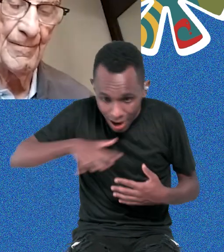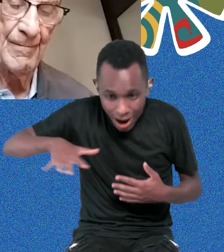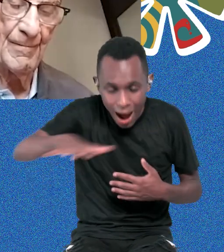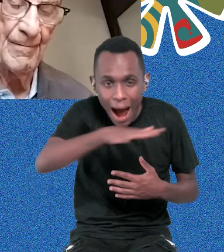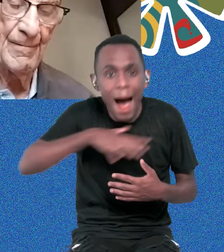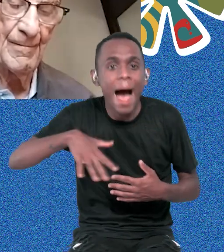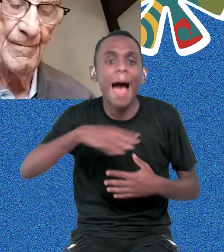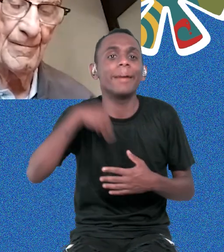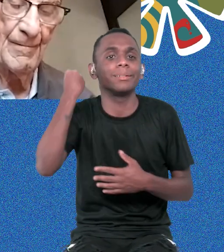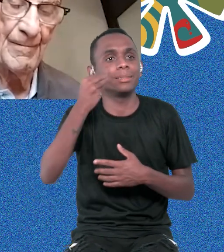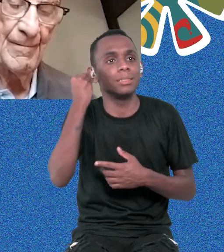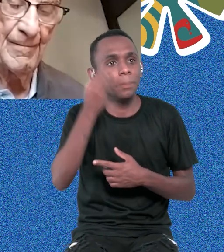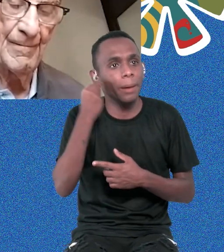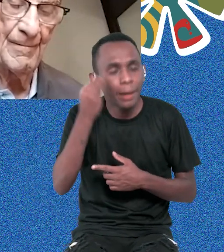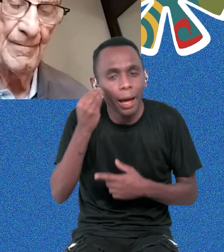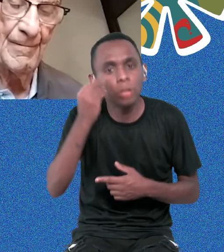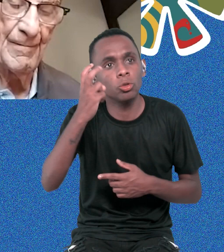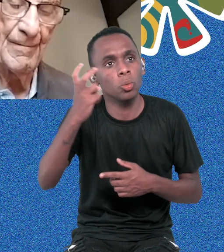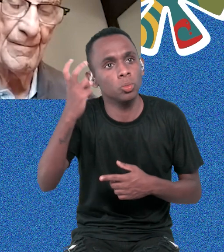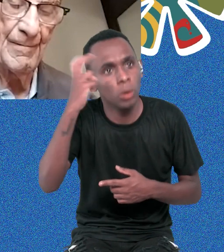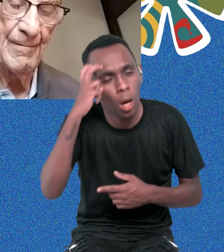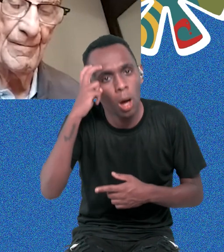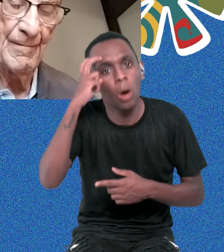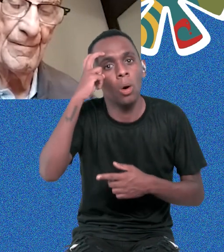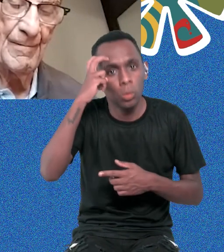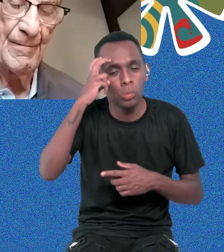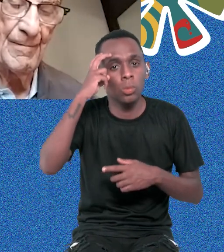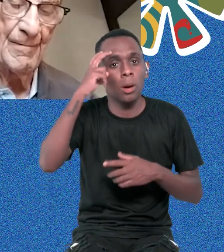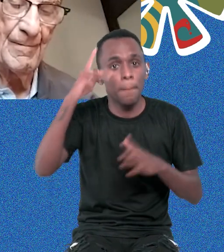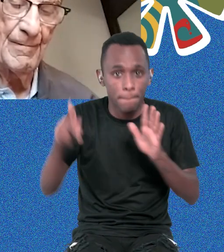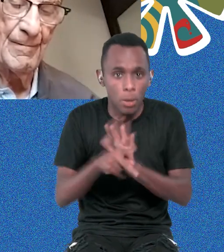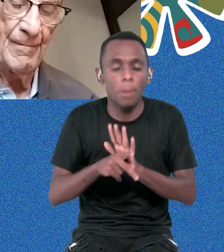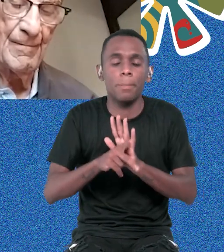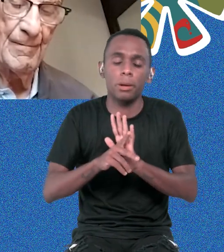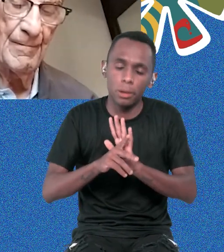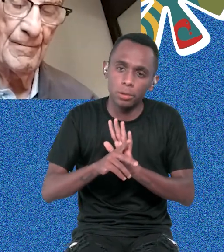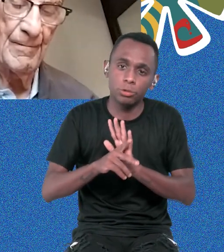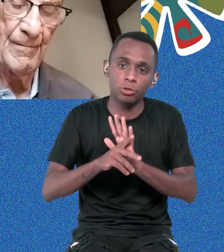território das vivências culturais, de